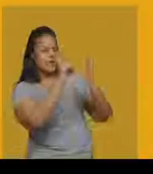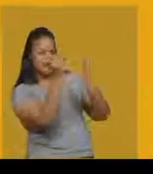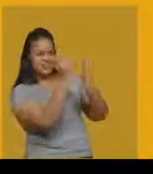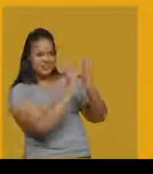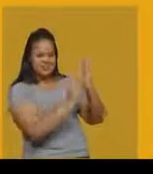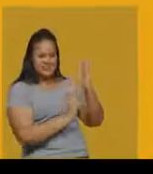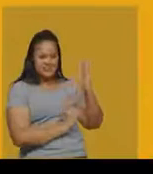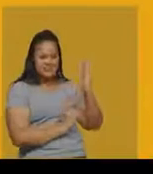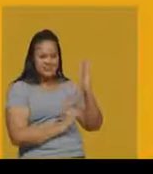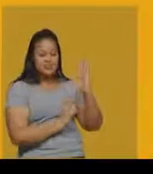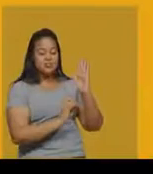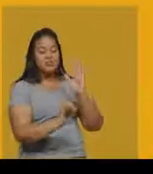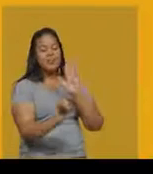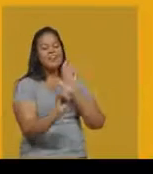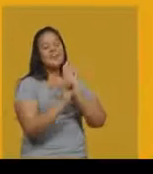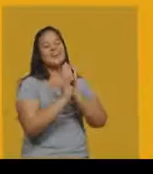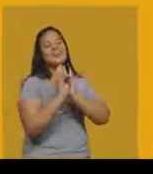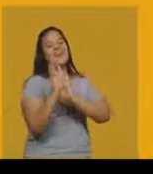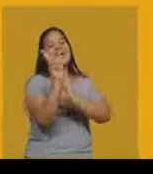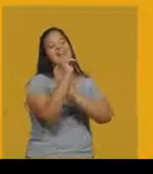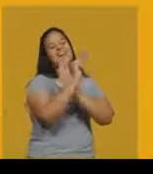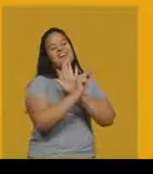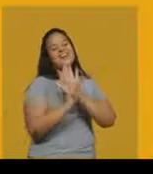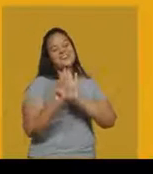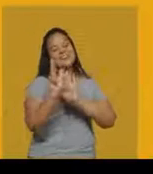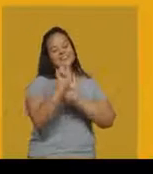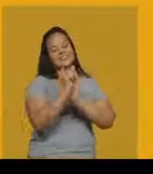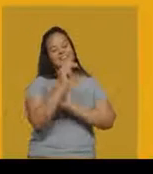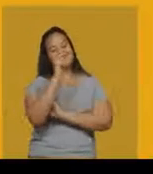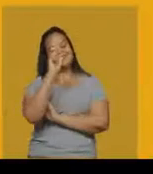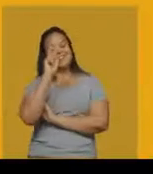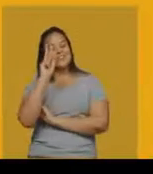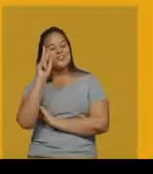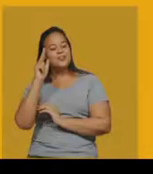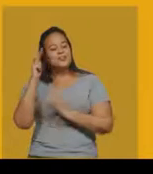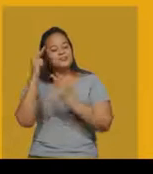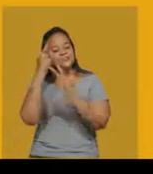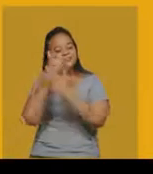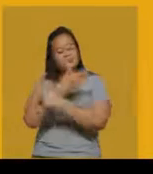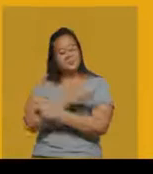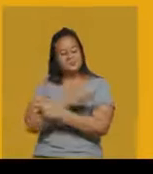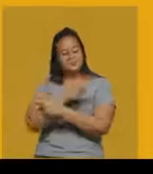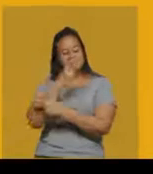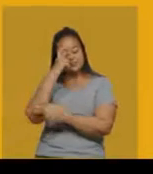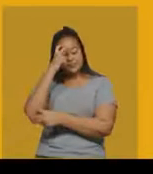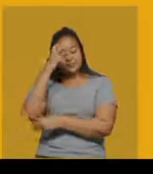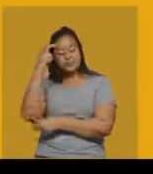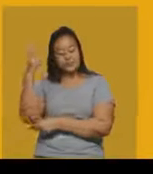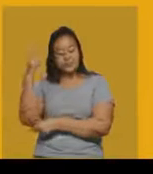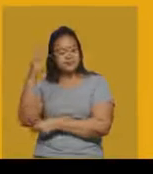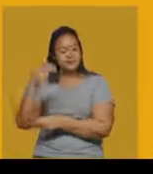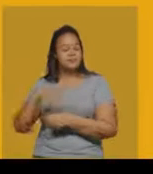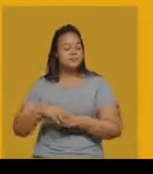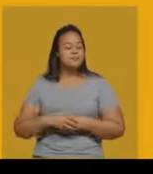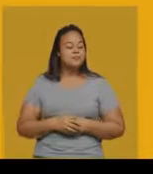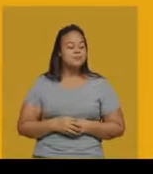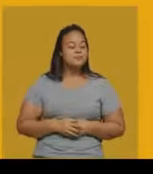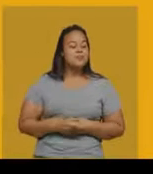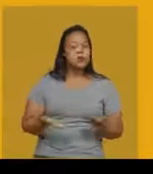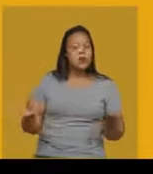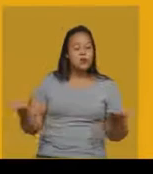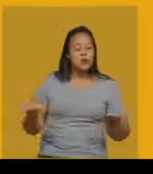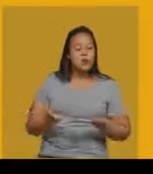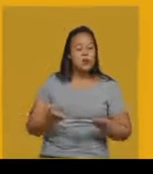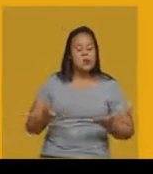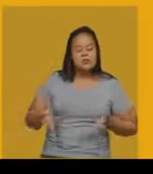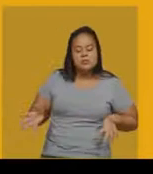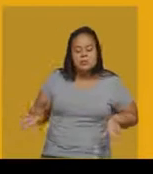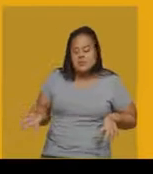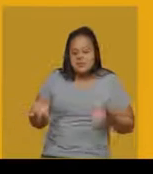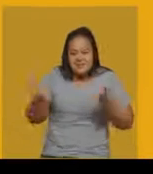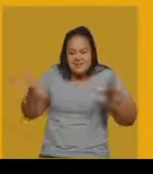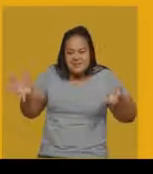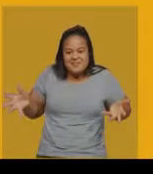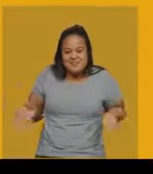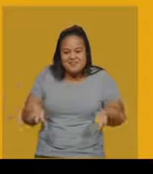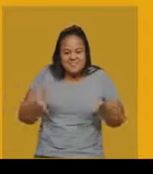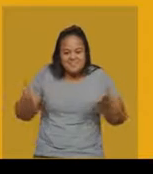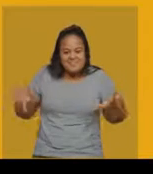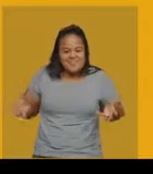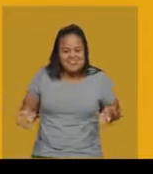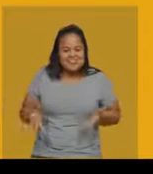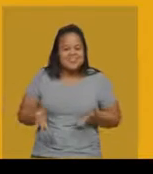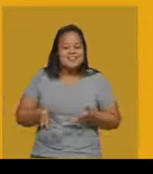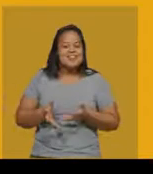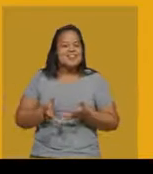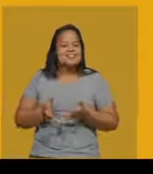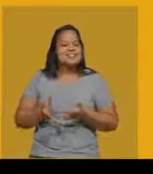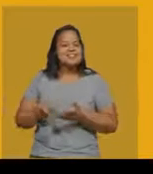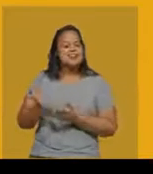a identidade visual da cultura hip-hop, né? Na contemporaneidade, essa manifestação artística está